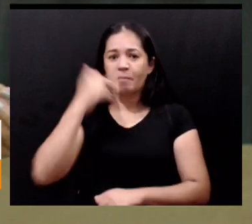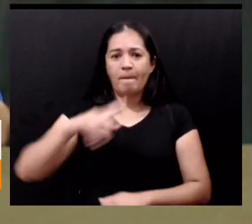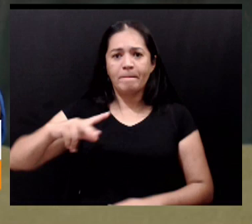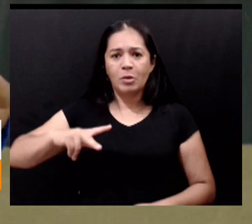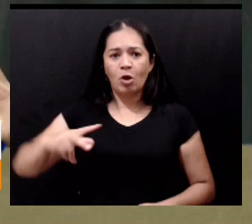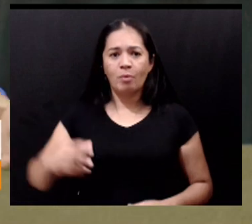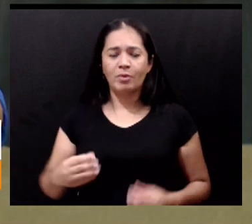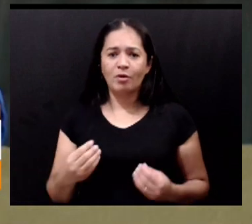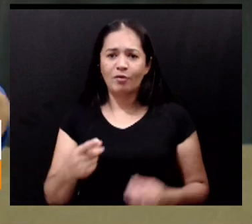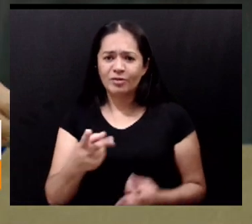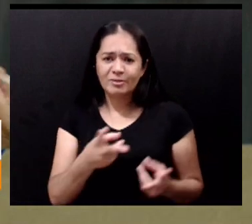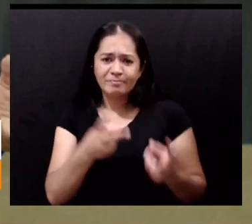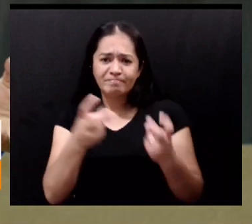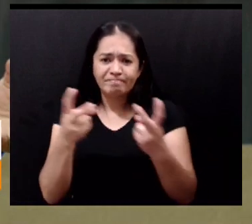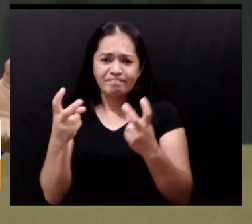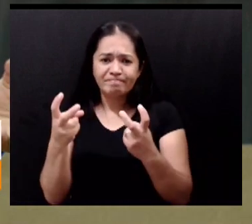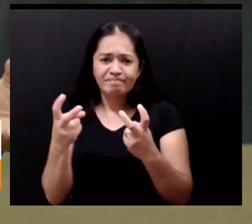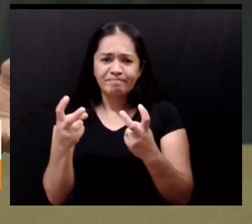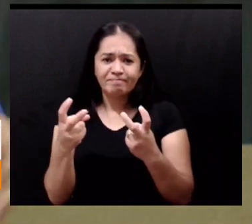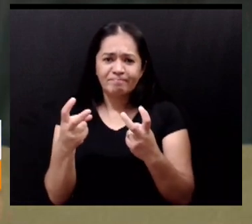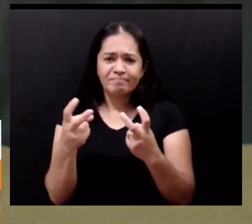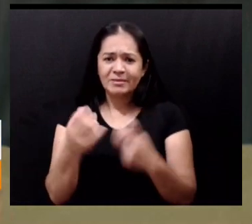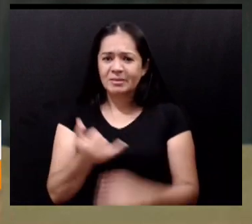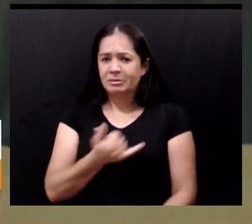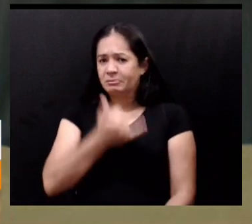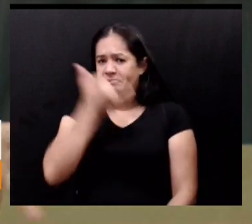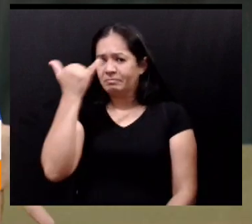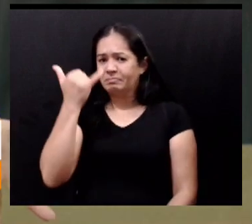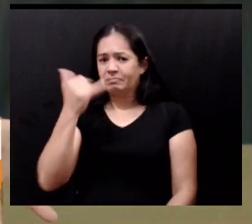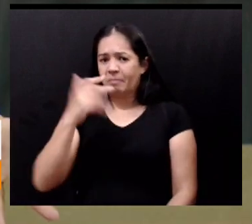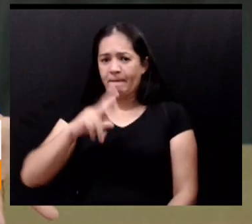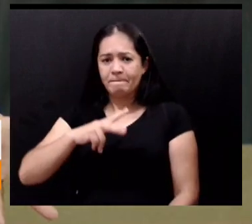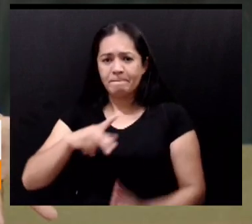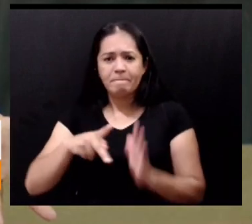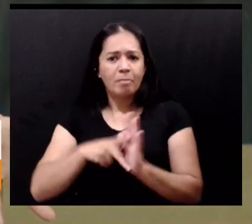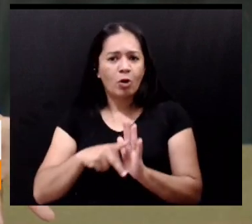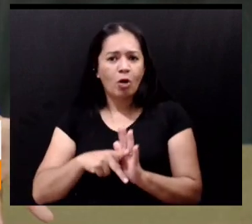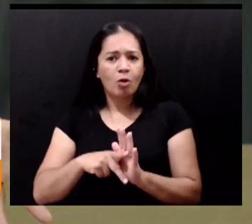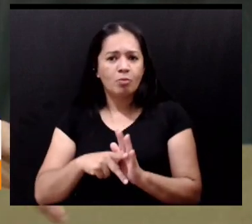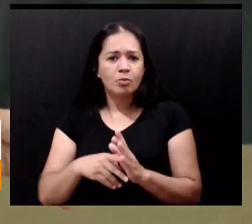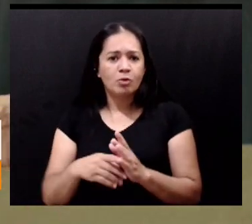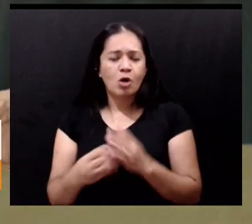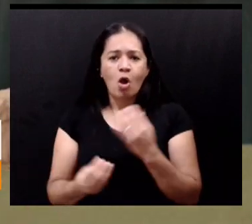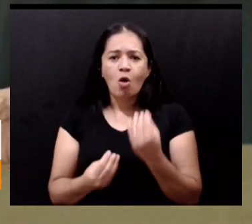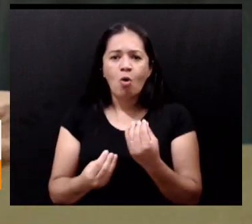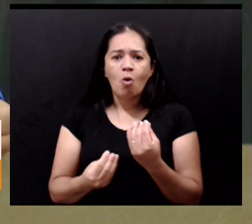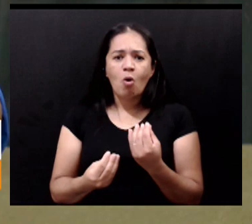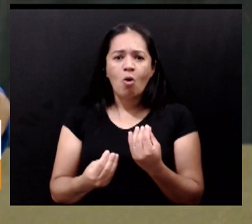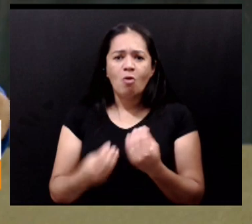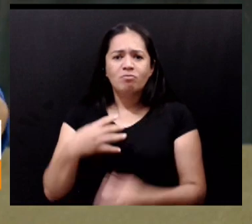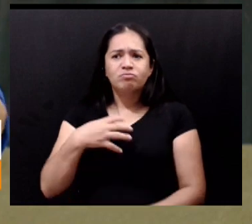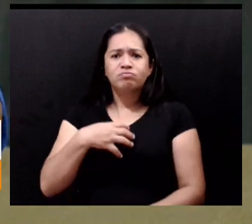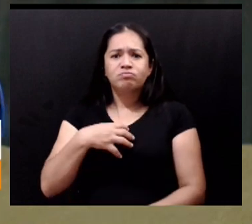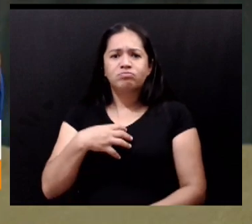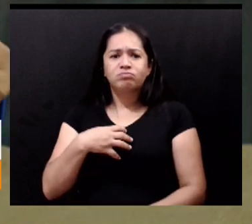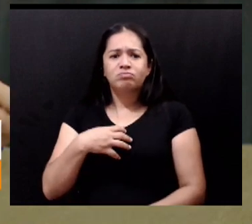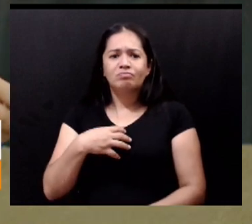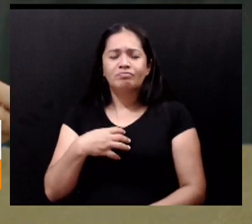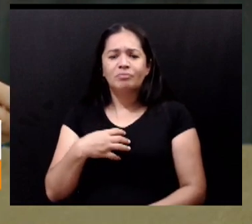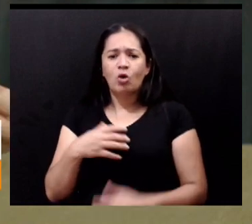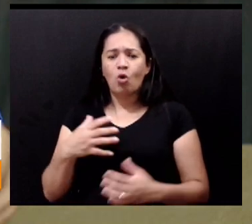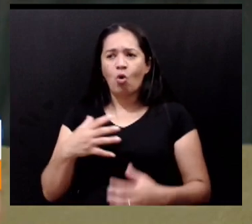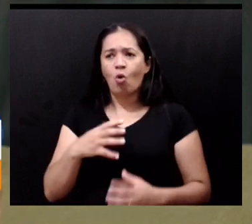aí esse autossabotamento, né? E você sabe lidar com esse comportamento que, de repente,